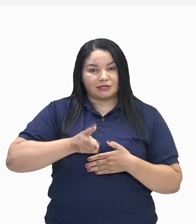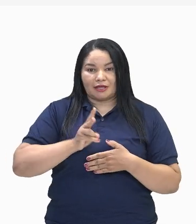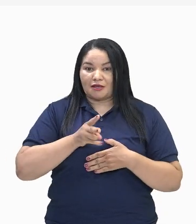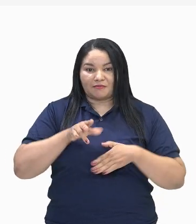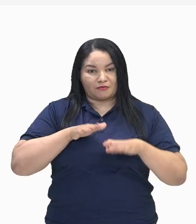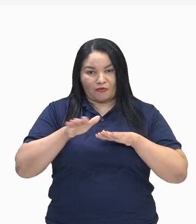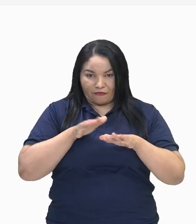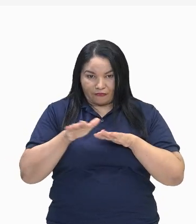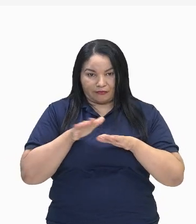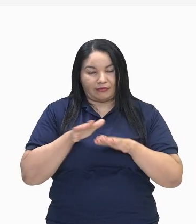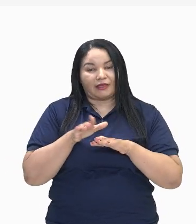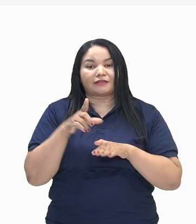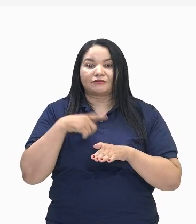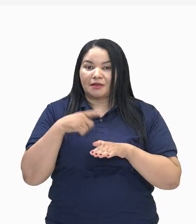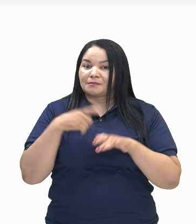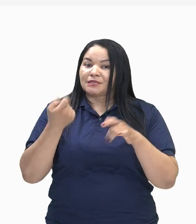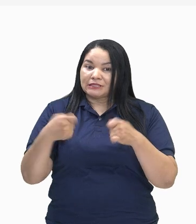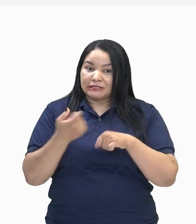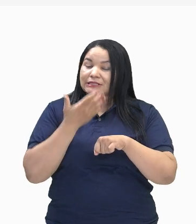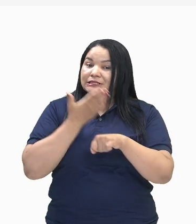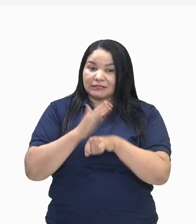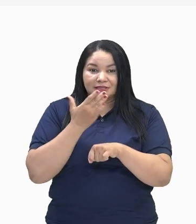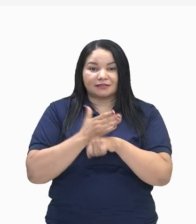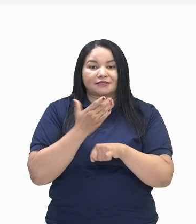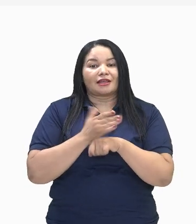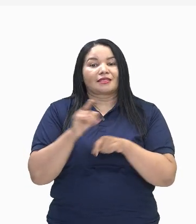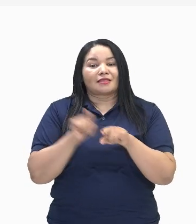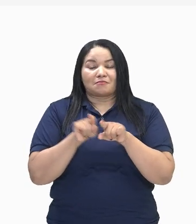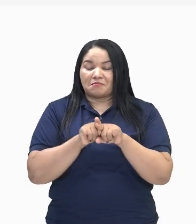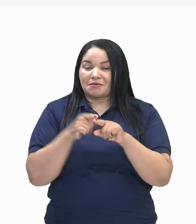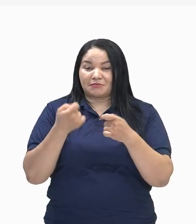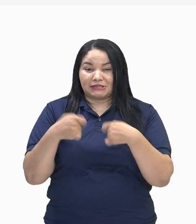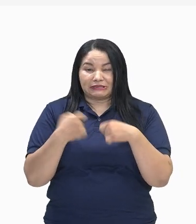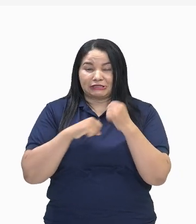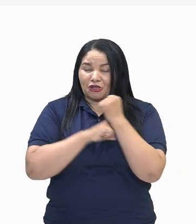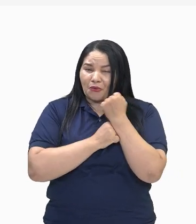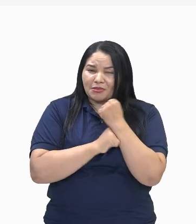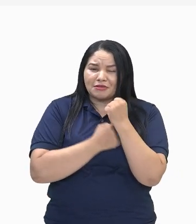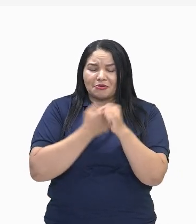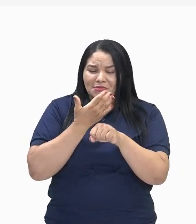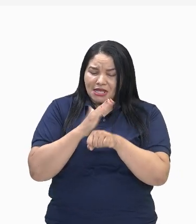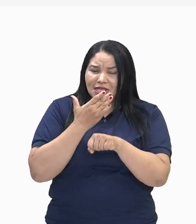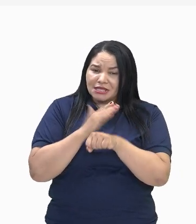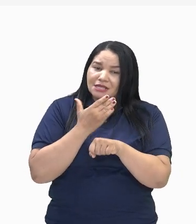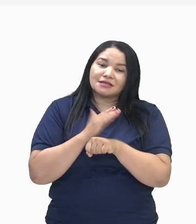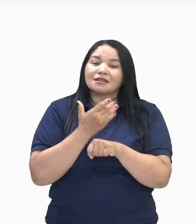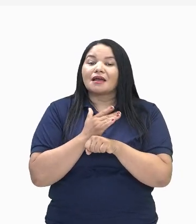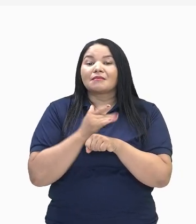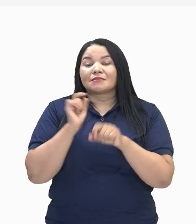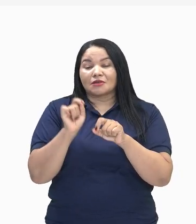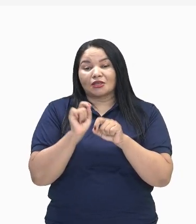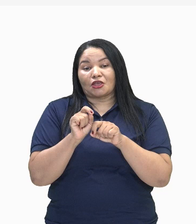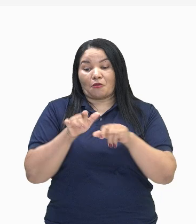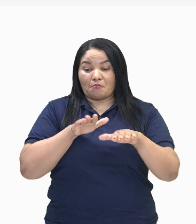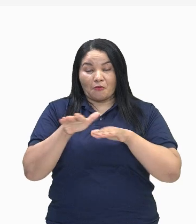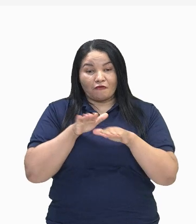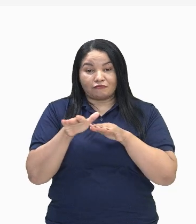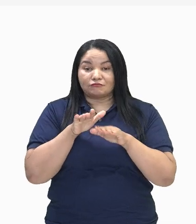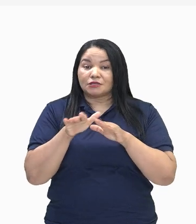a gente vai ter que trabalhar aí a nossa coordenação motora para fazer os movimentos